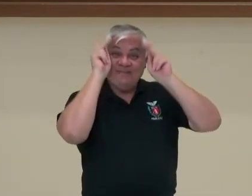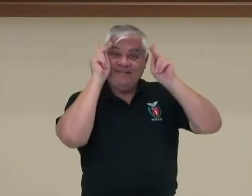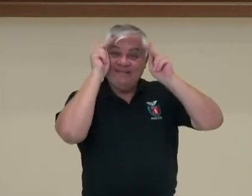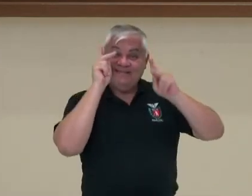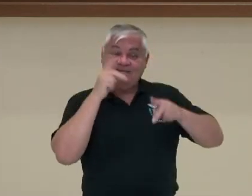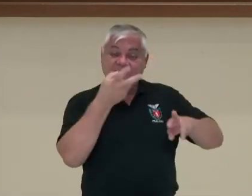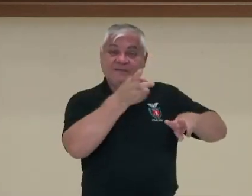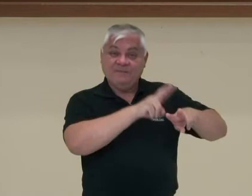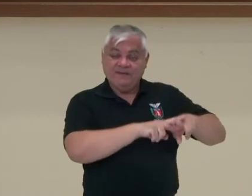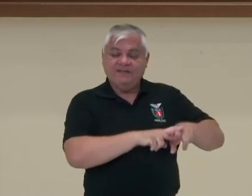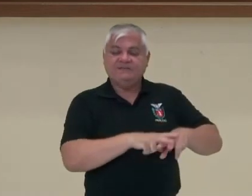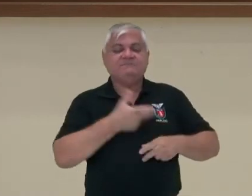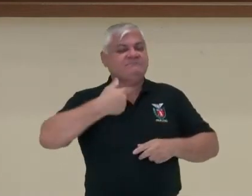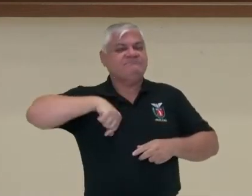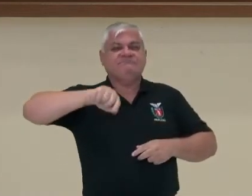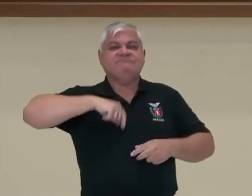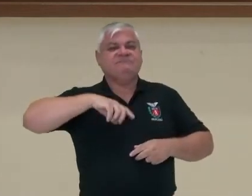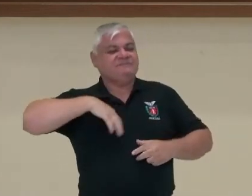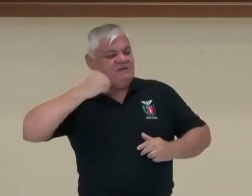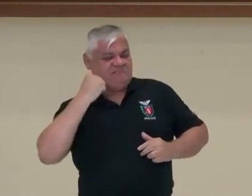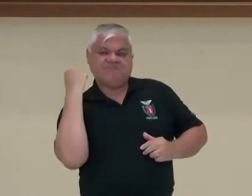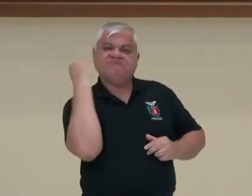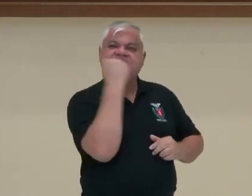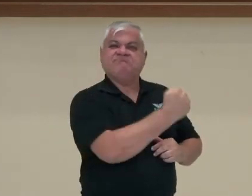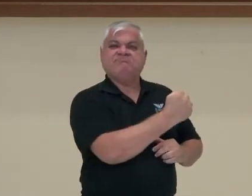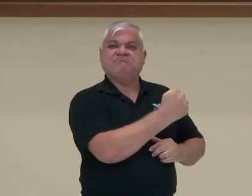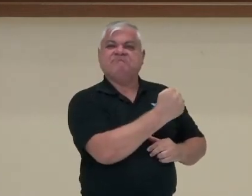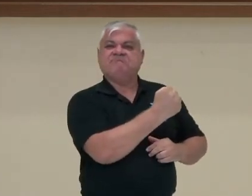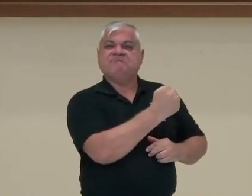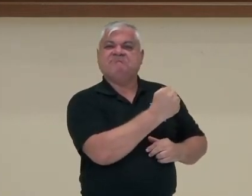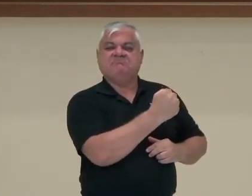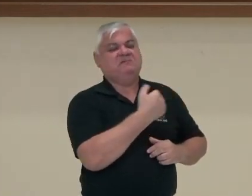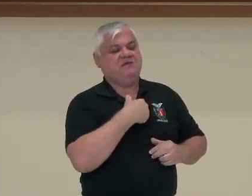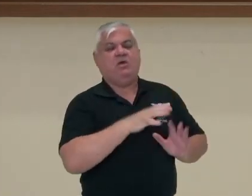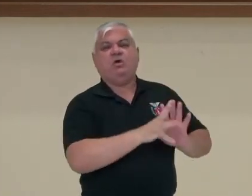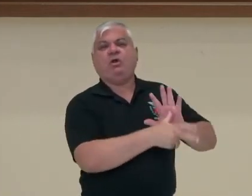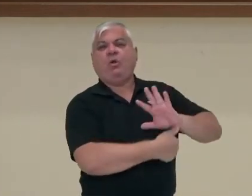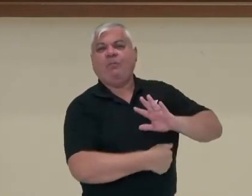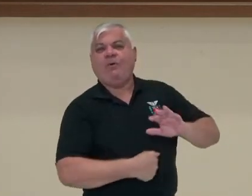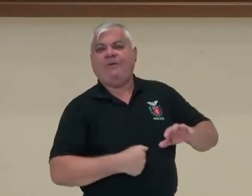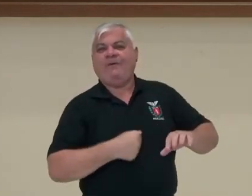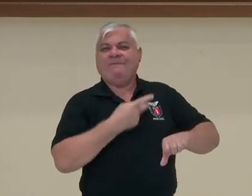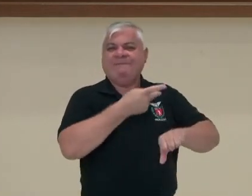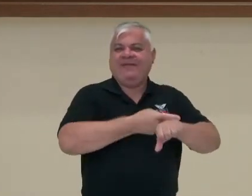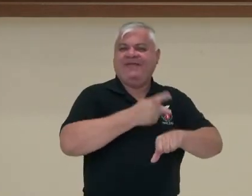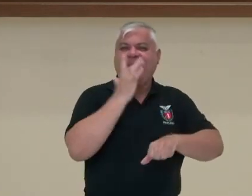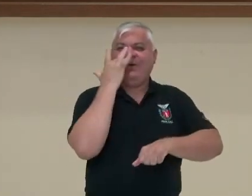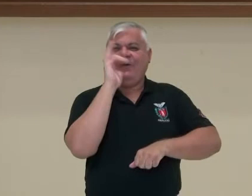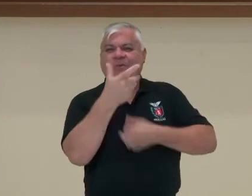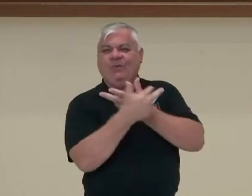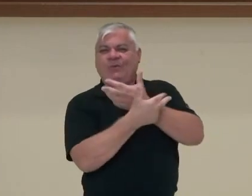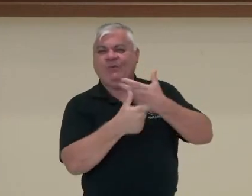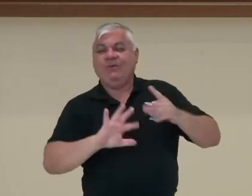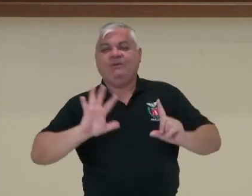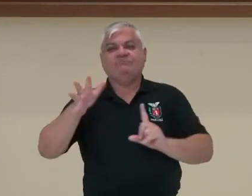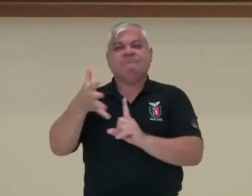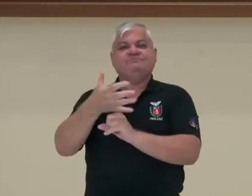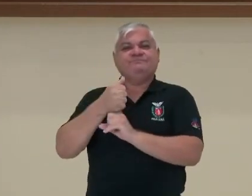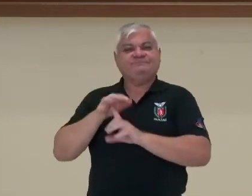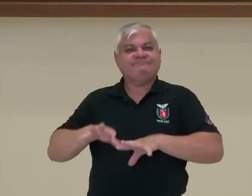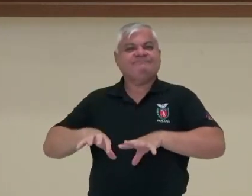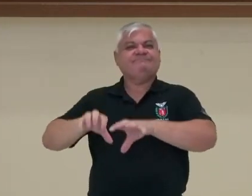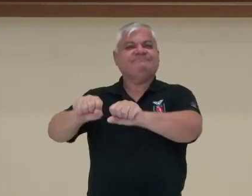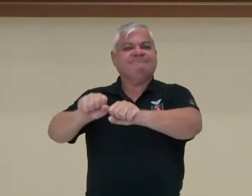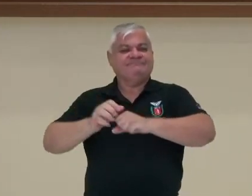os espanhóis acabaram matando ele, ficaram obviamente com a riqueza, com os metais, mas mataram ele e dominaram. Então, ó, os espanhóis